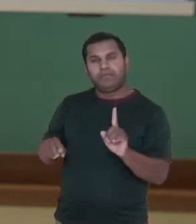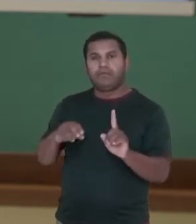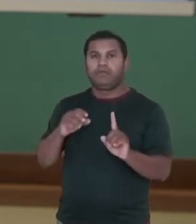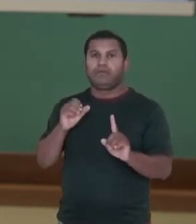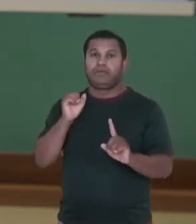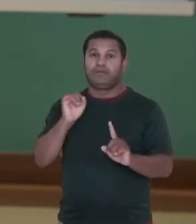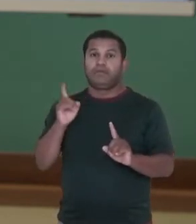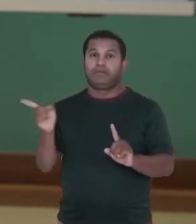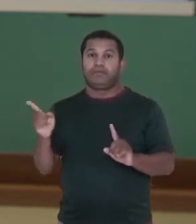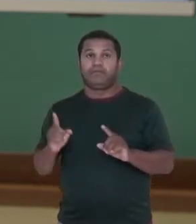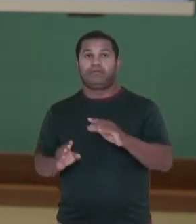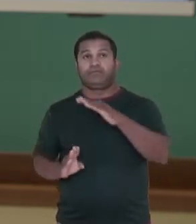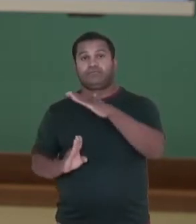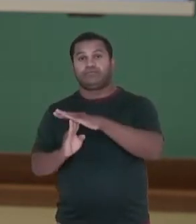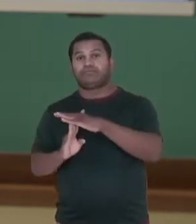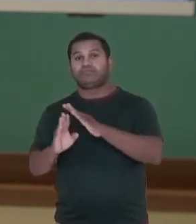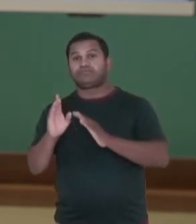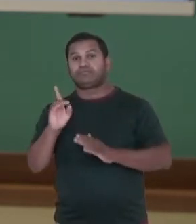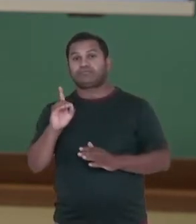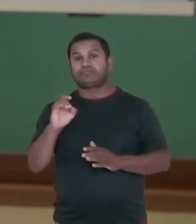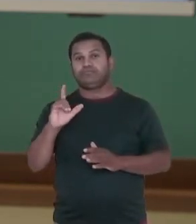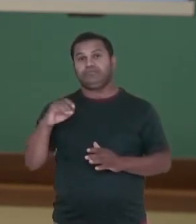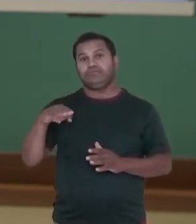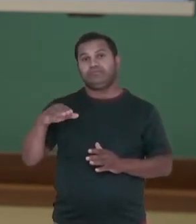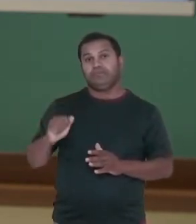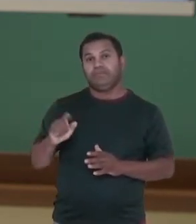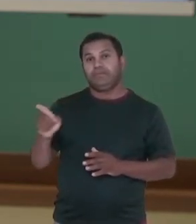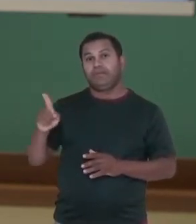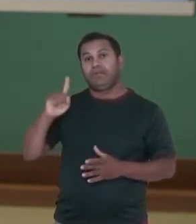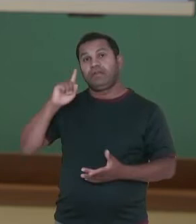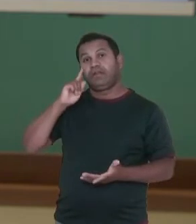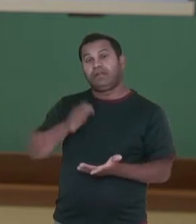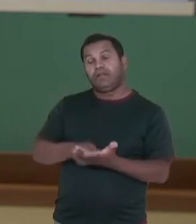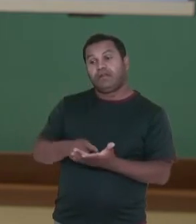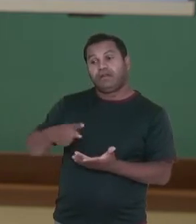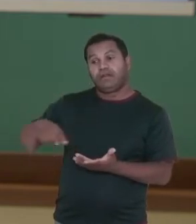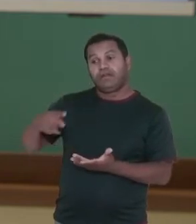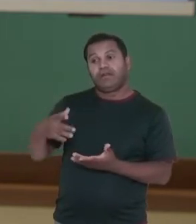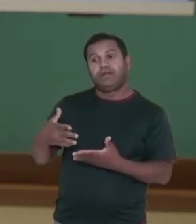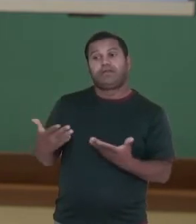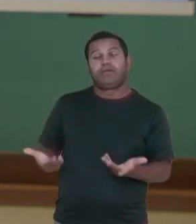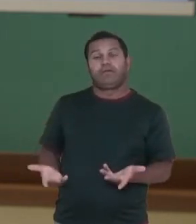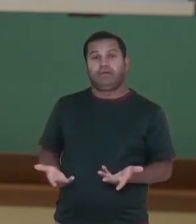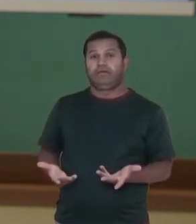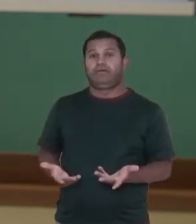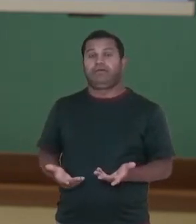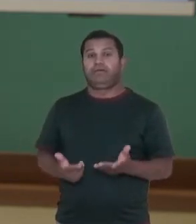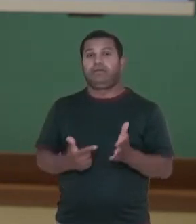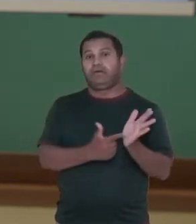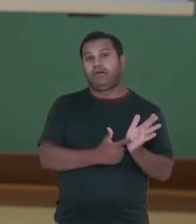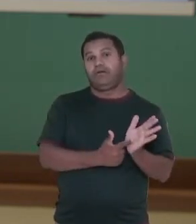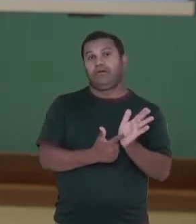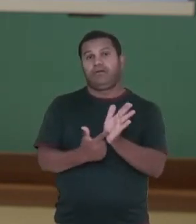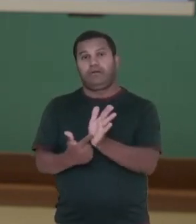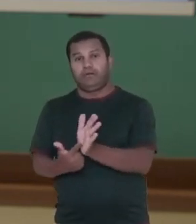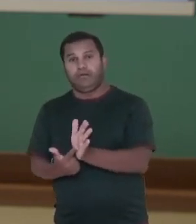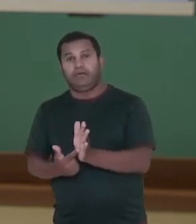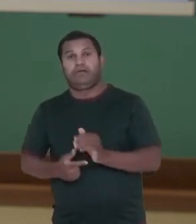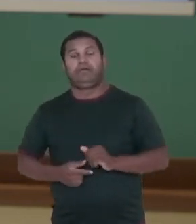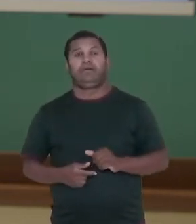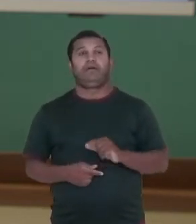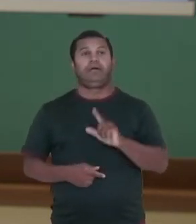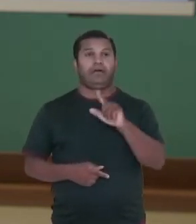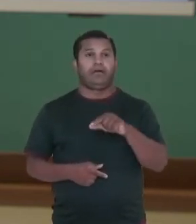dilema que eu estou enfrentando? Então, esses são um dos objetivos da bioética. São quem faz esses